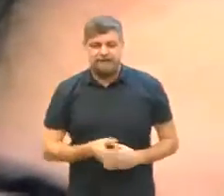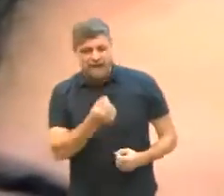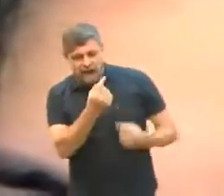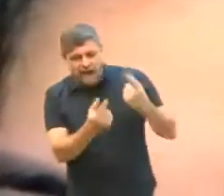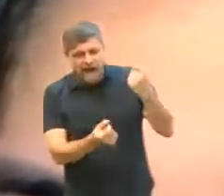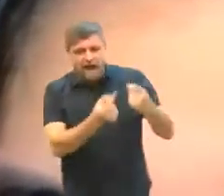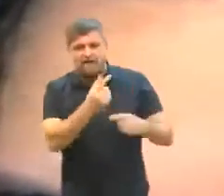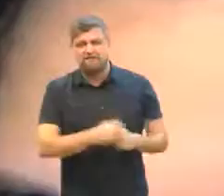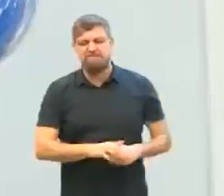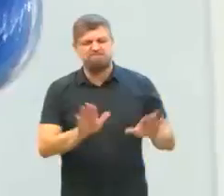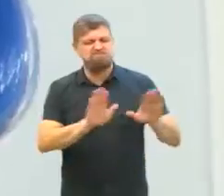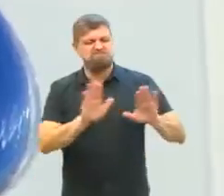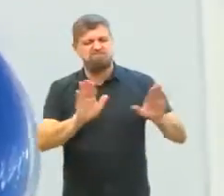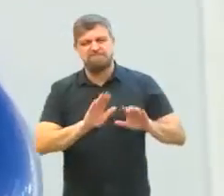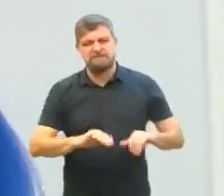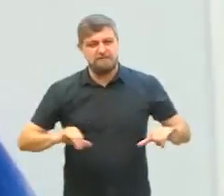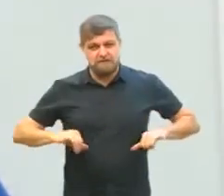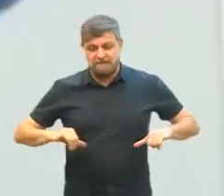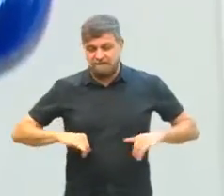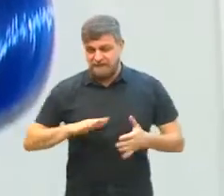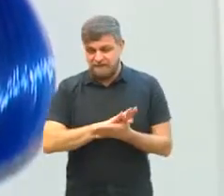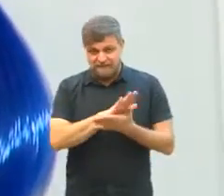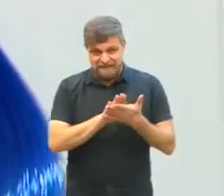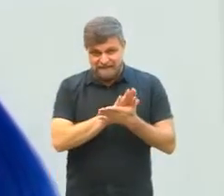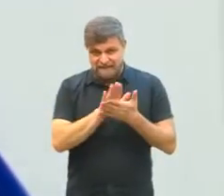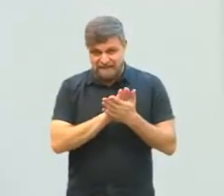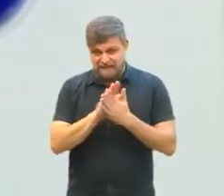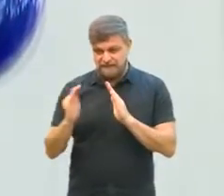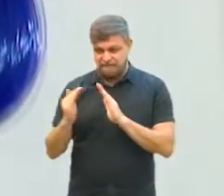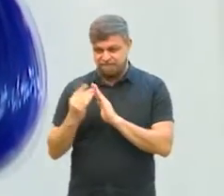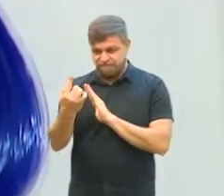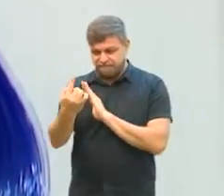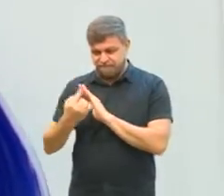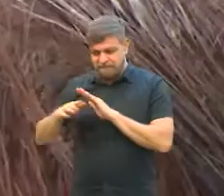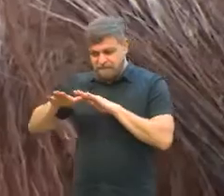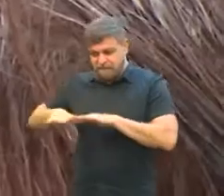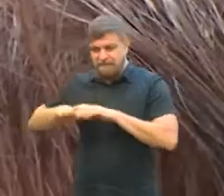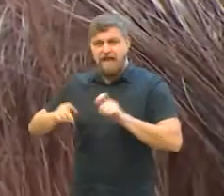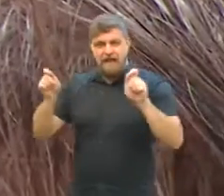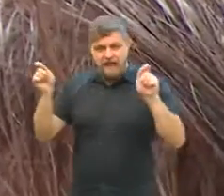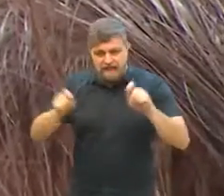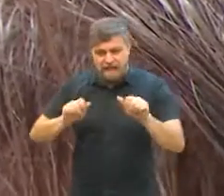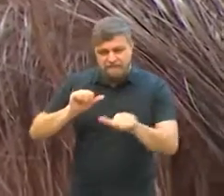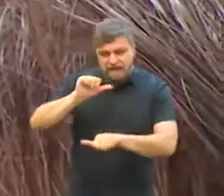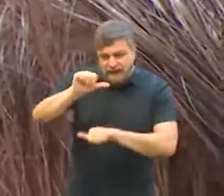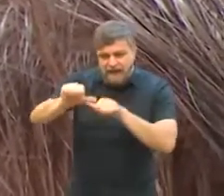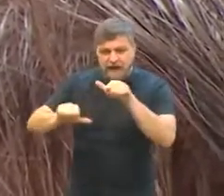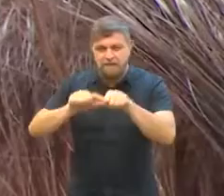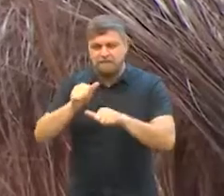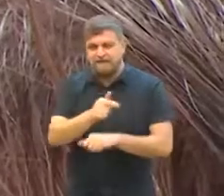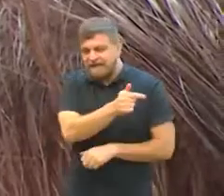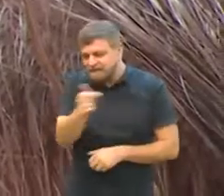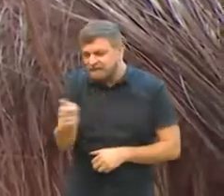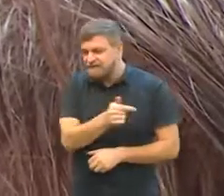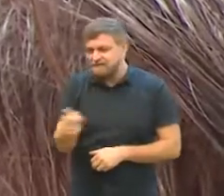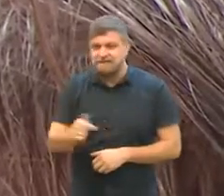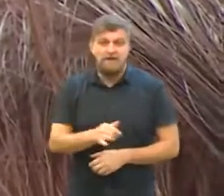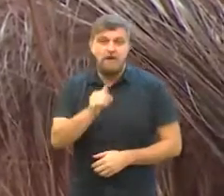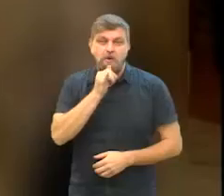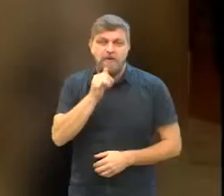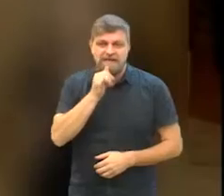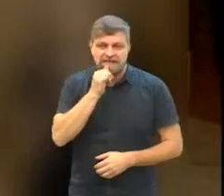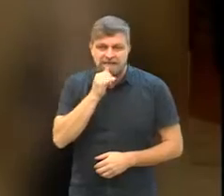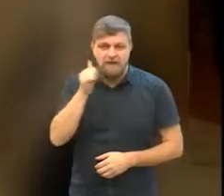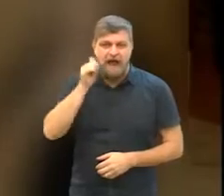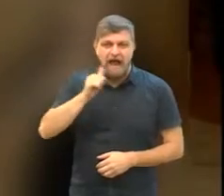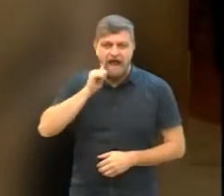diferente. Já para algumas, não existiu esse sofrimento durante a quarentena, não. Dá sim para trocar o visual toda